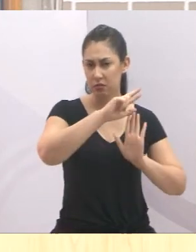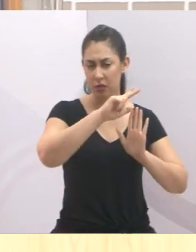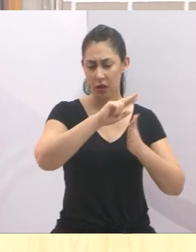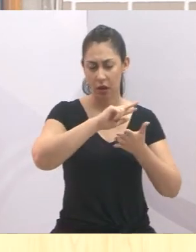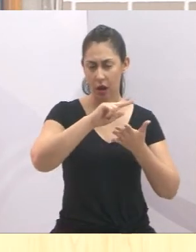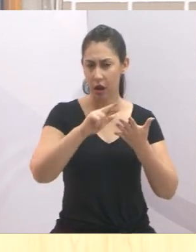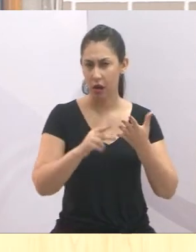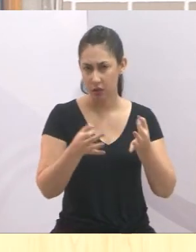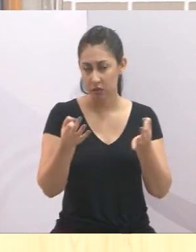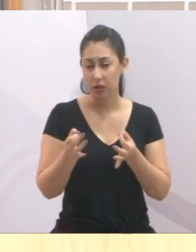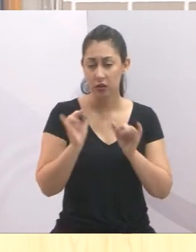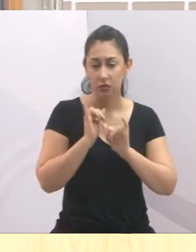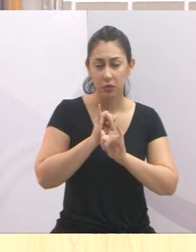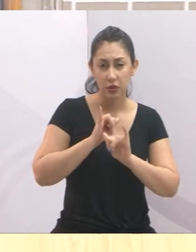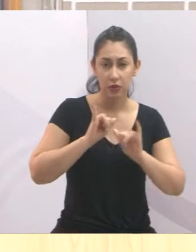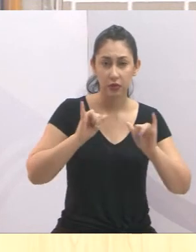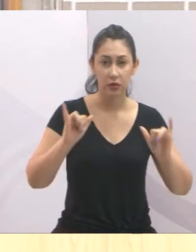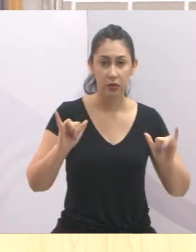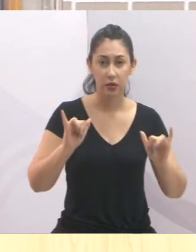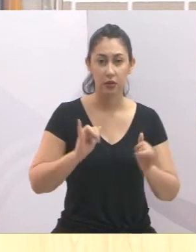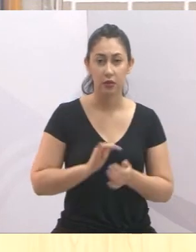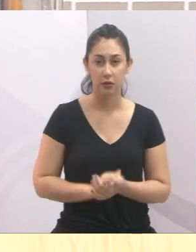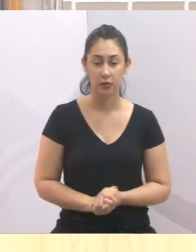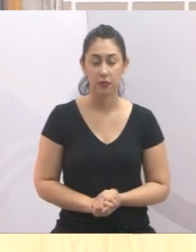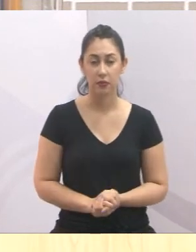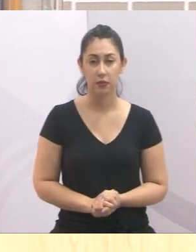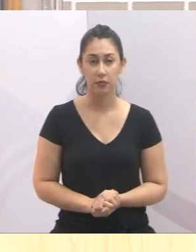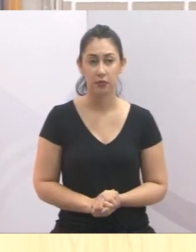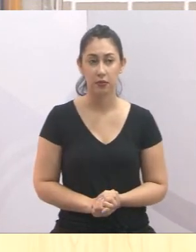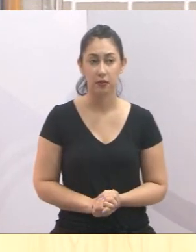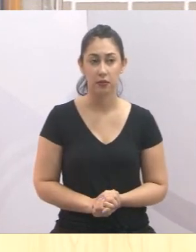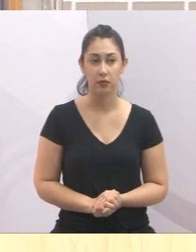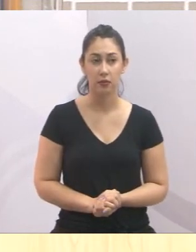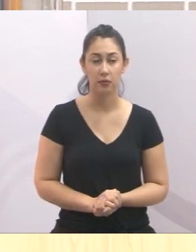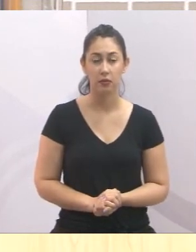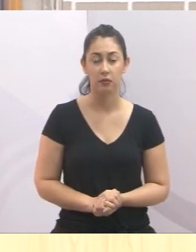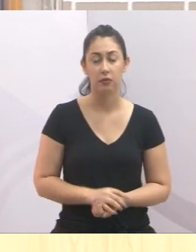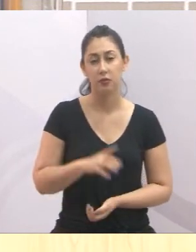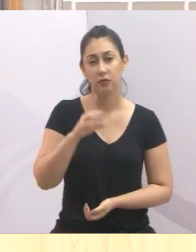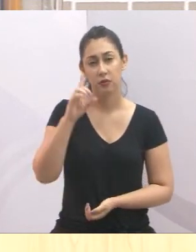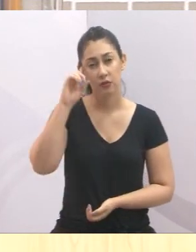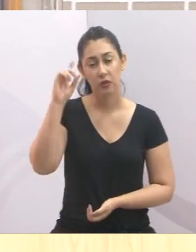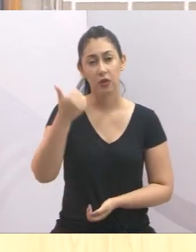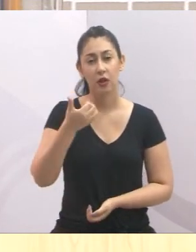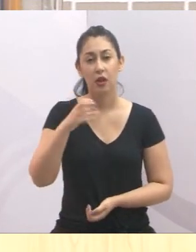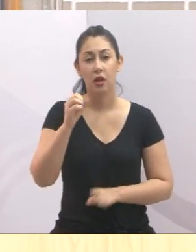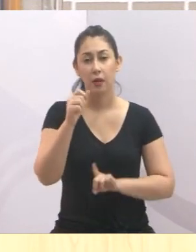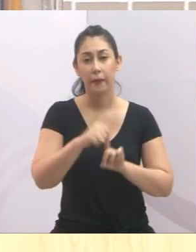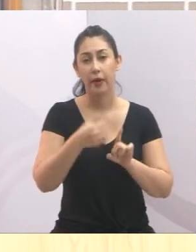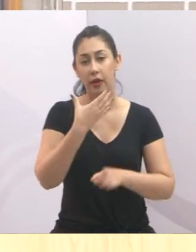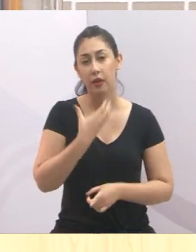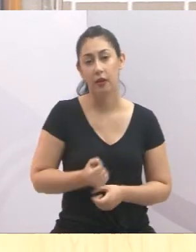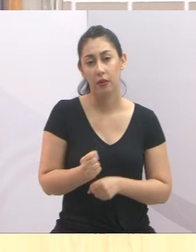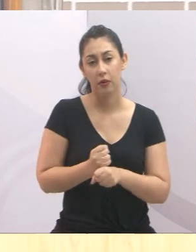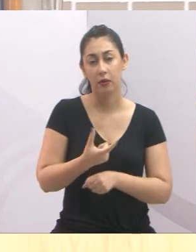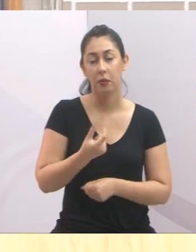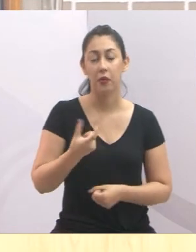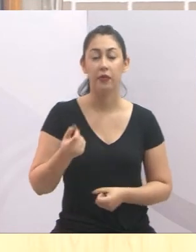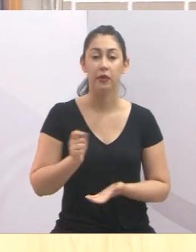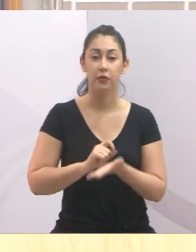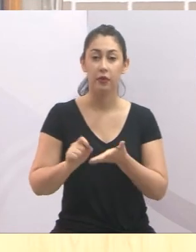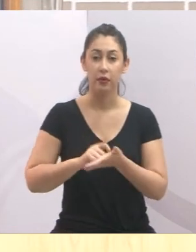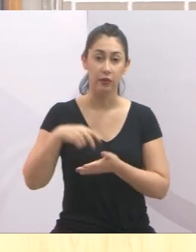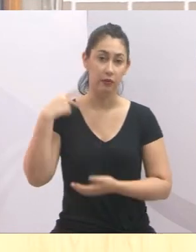habituais para a divulgação da presente manifestação. Sala das Sessões, 10 de dezembro de 2020,